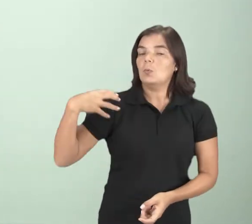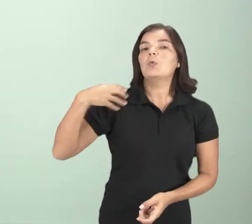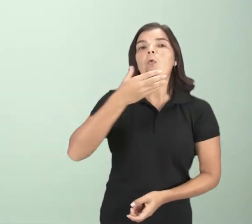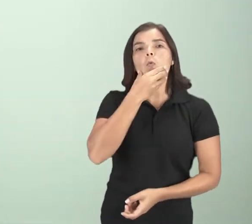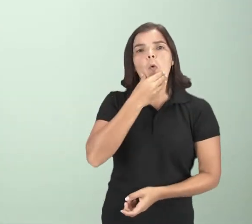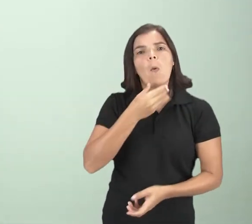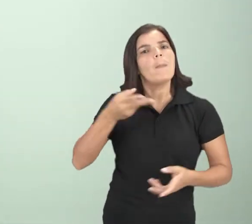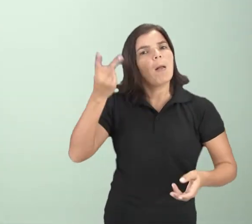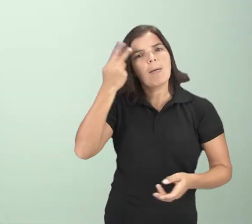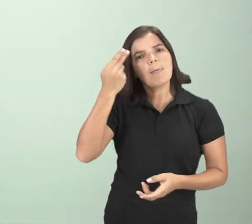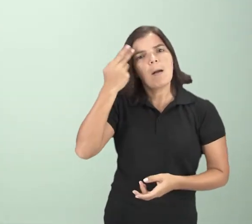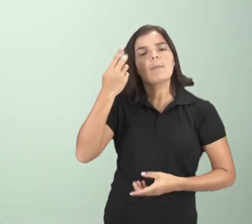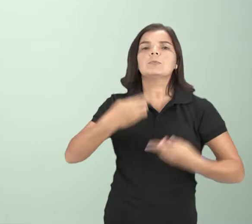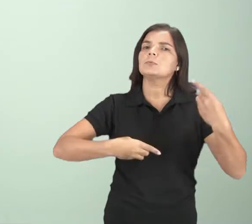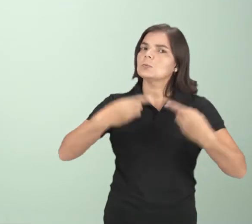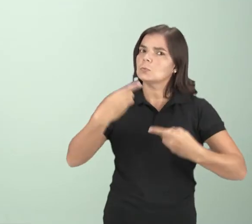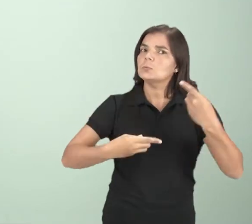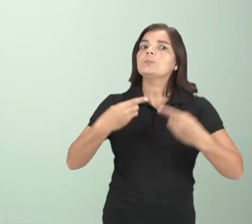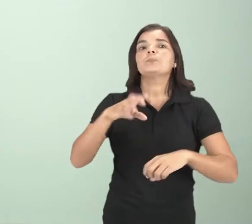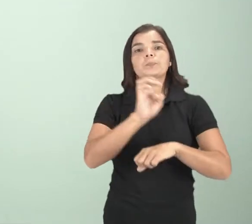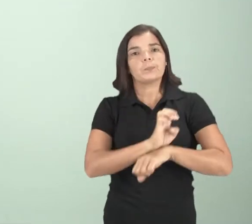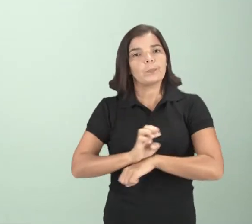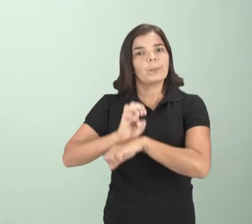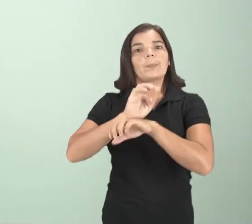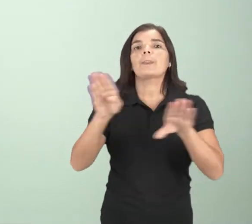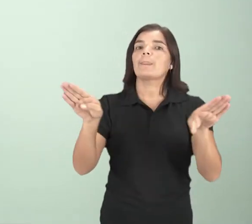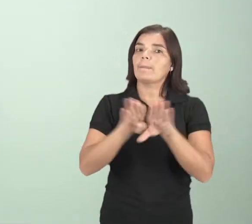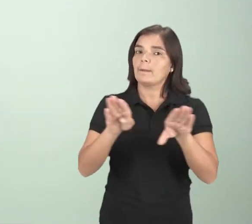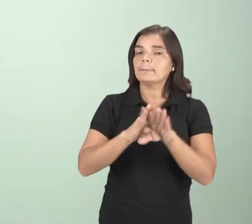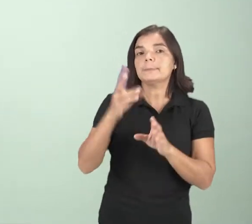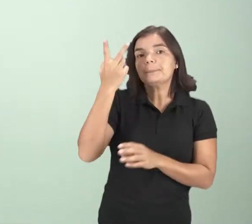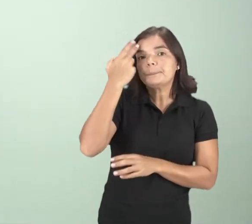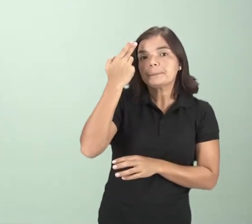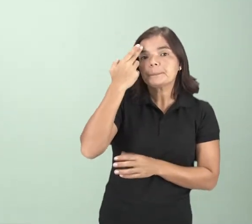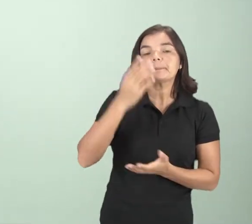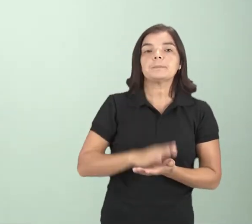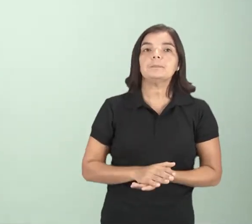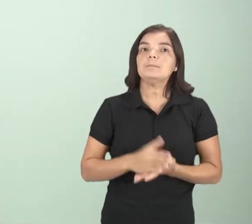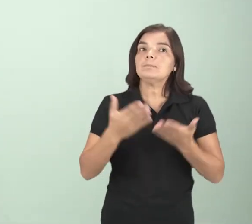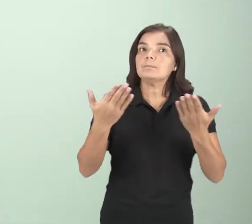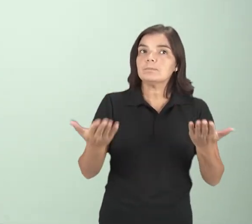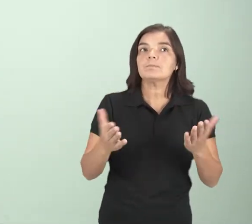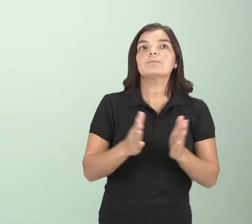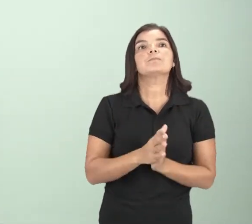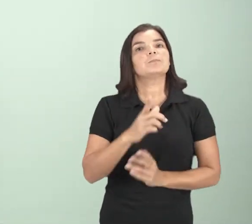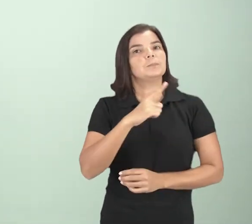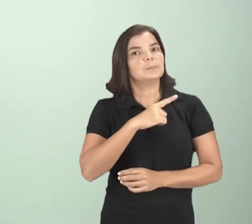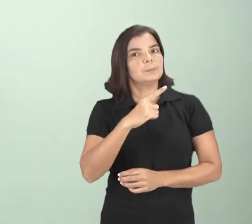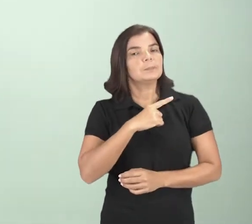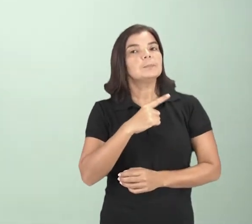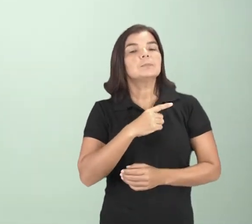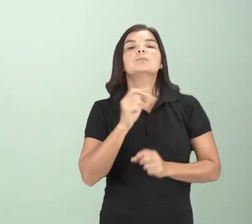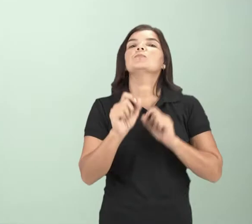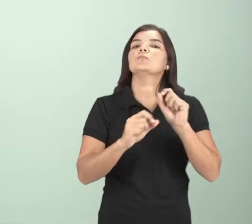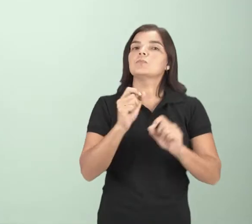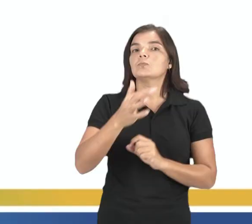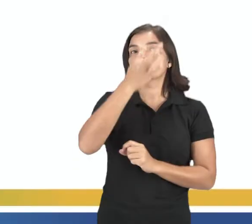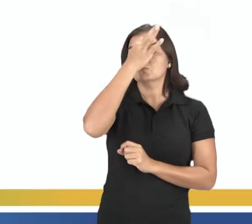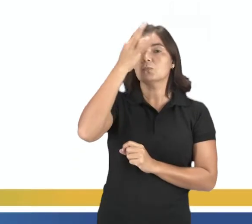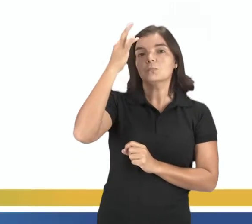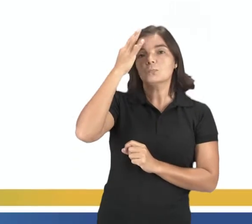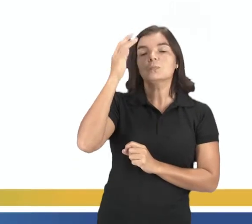homem é naturalmente político e que o Estado é natural. Então, nesse aspecto, nós temos modernamente um